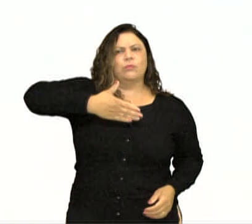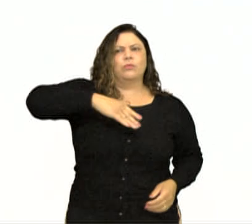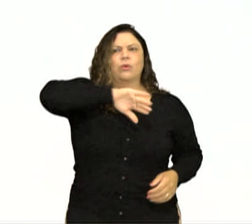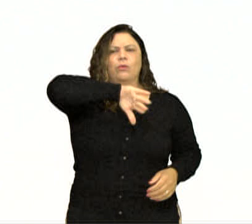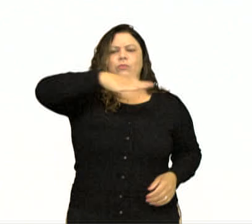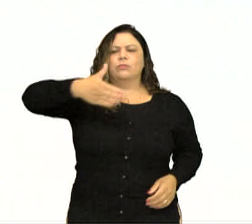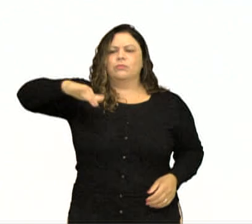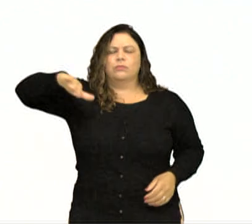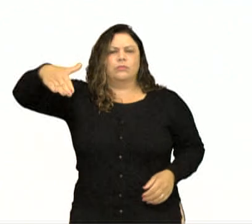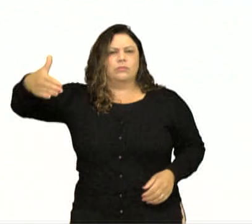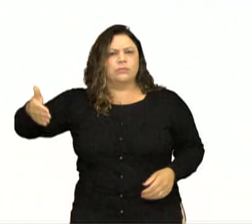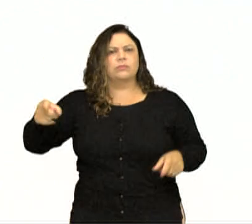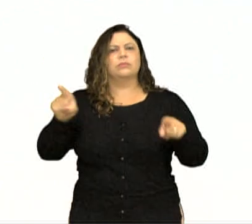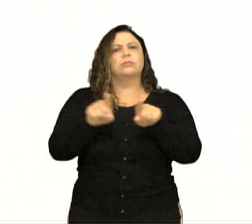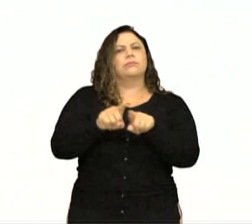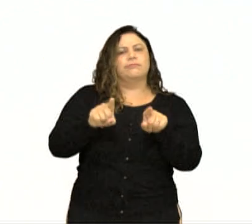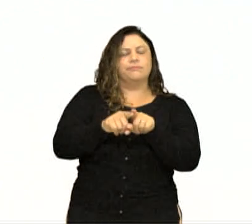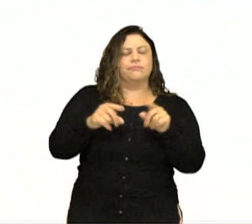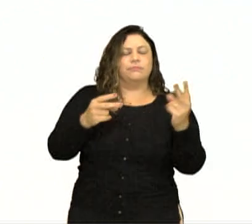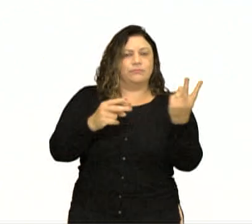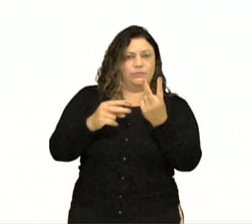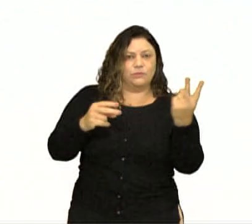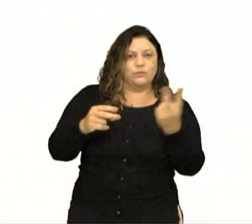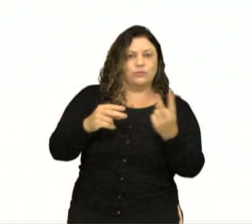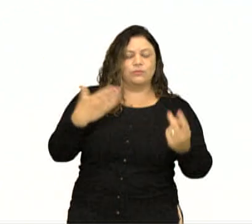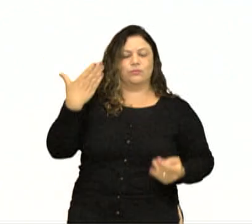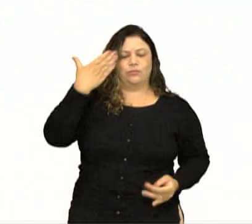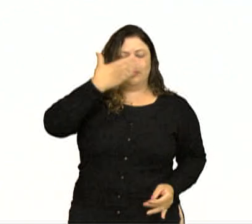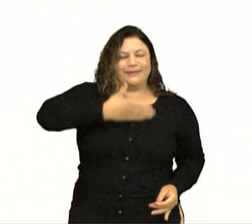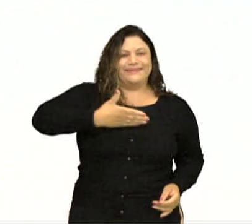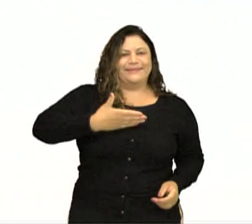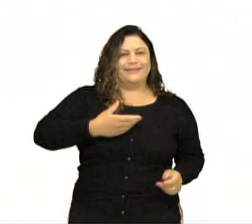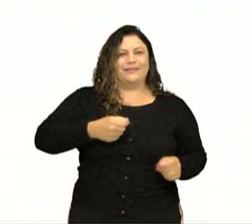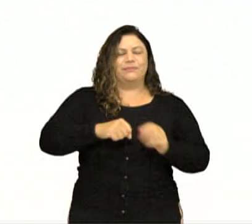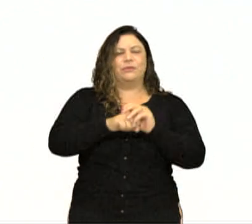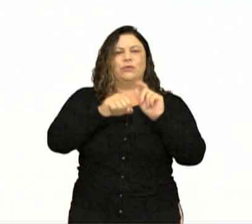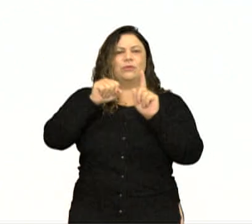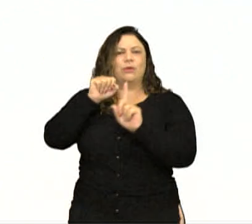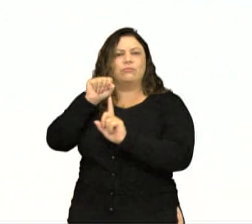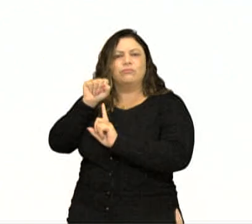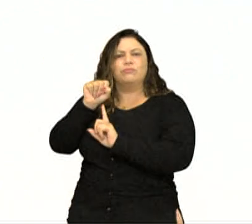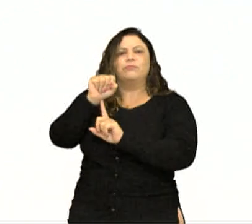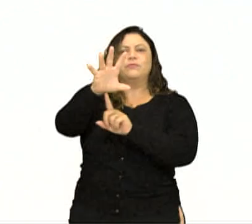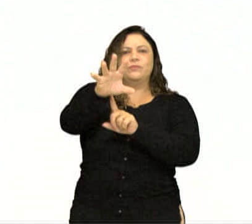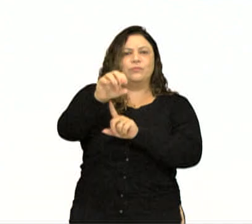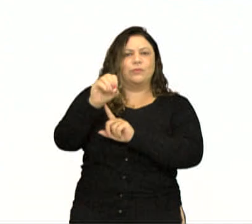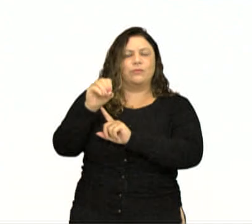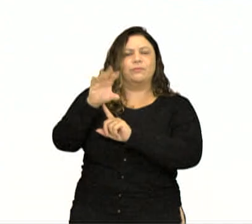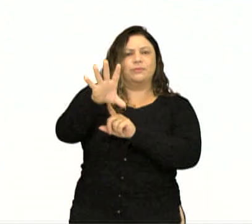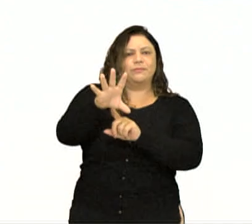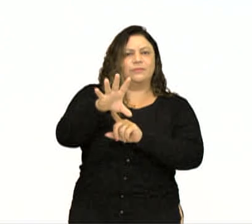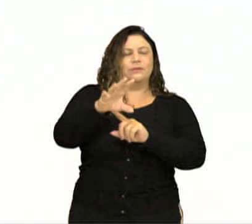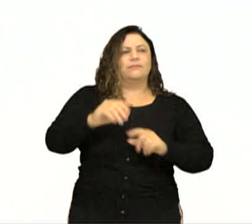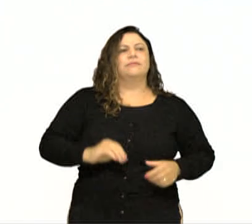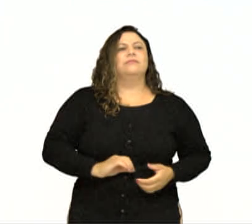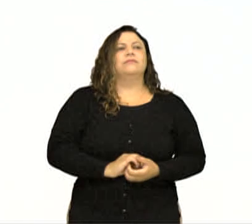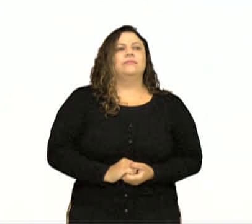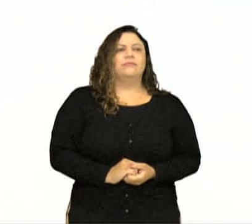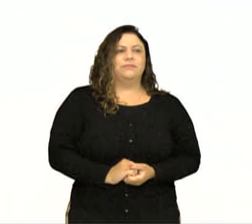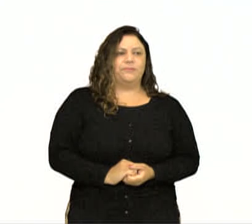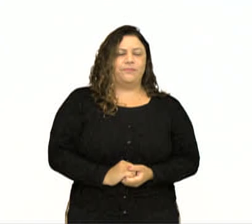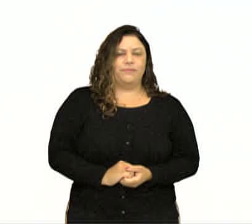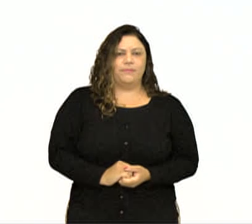o Einstein, ele provou a teoria corpuscular da luz, né, por um fenômeno chamado efeito fotoelétrico. É